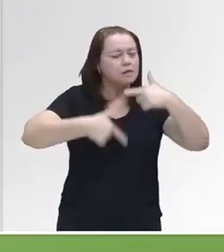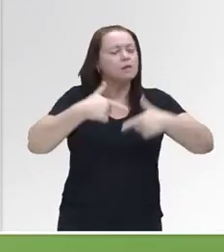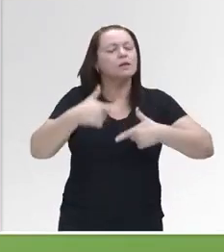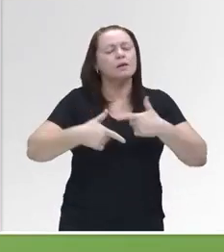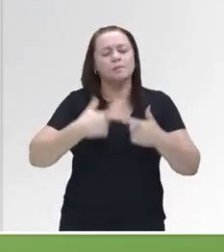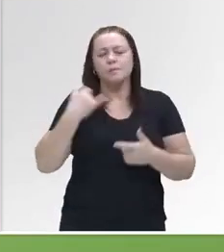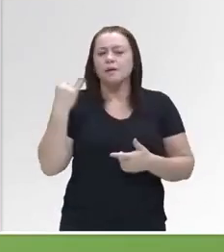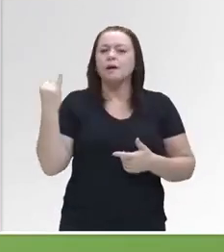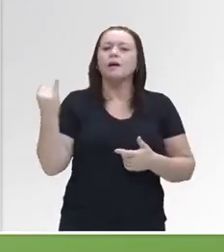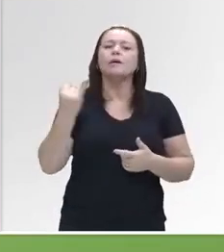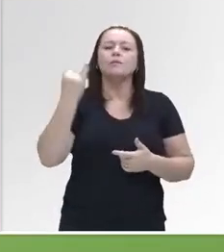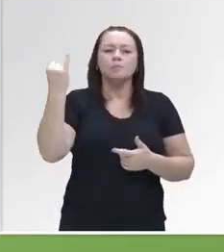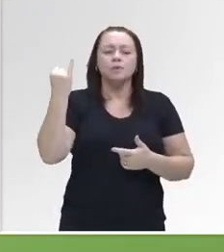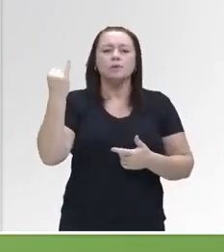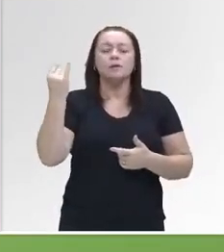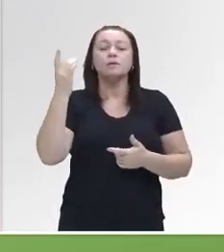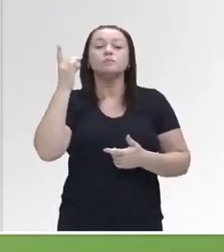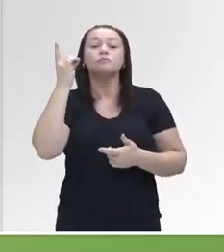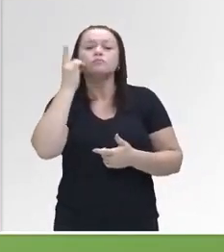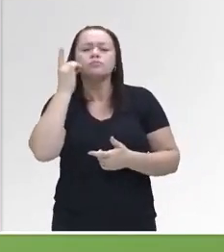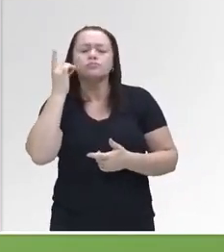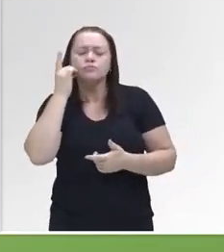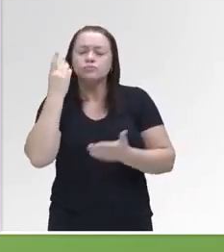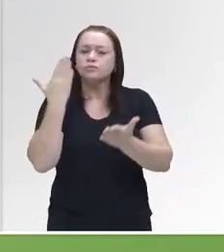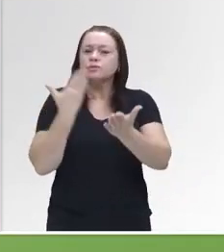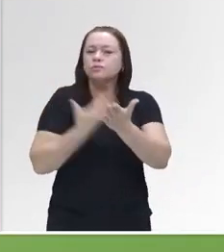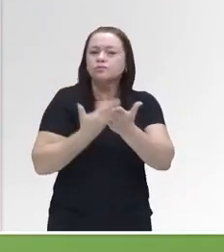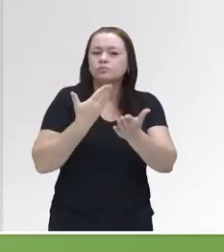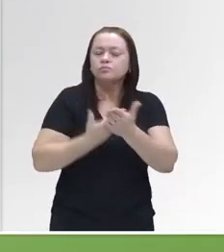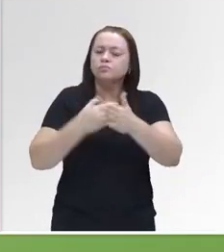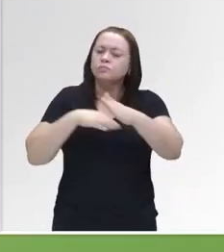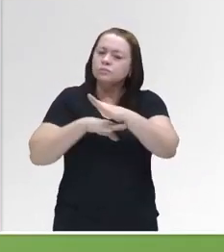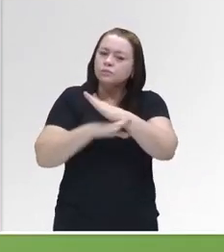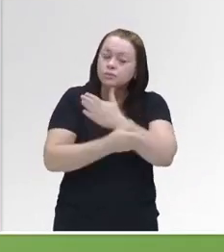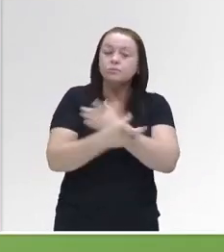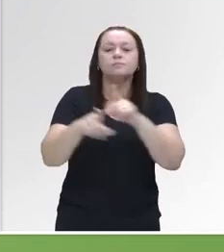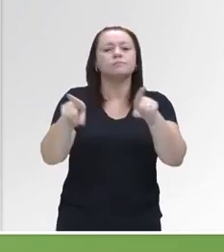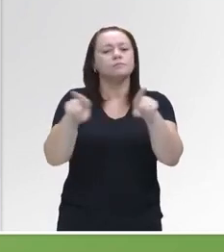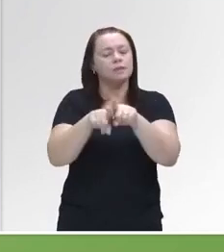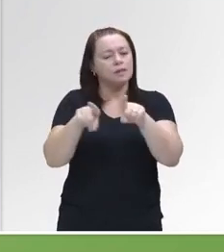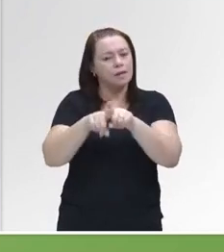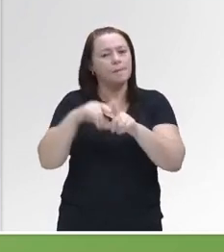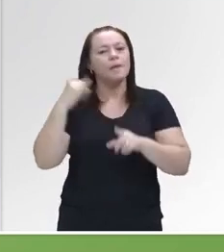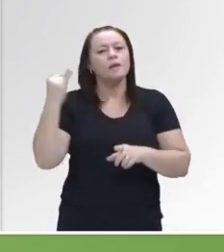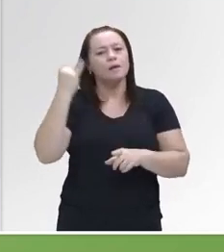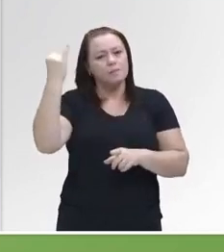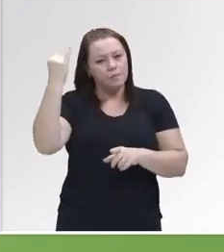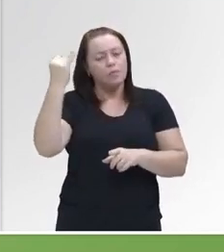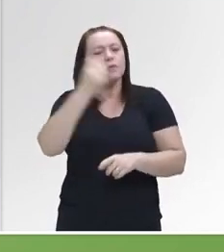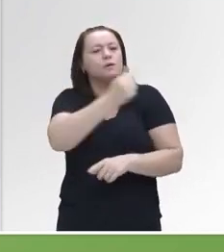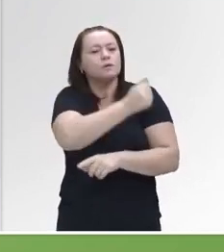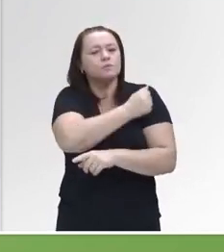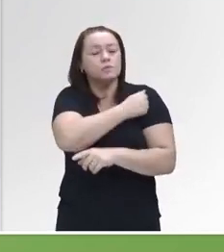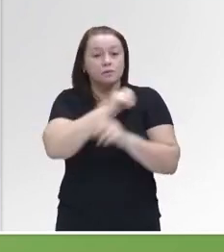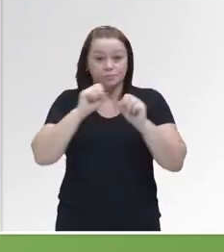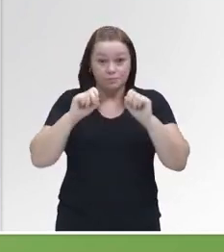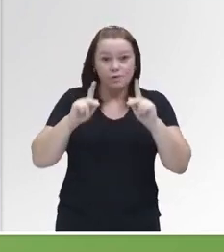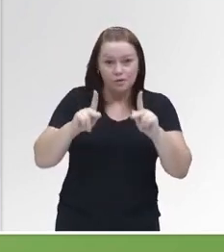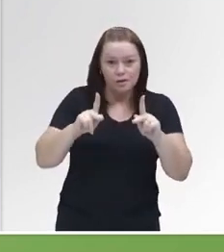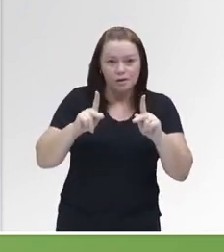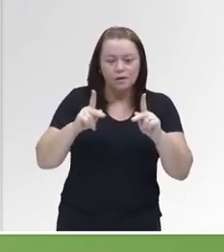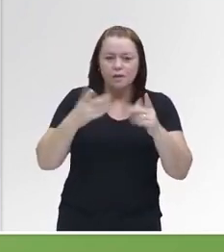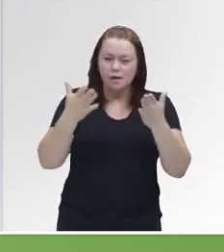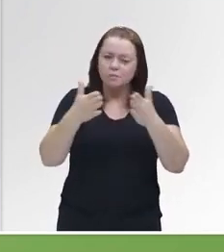importante. Essa rotina de estudo, para eles também se torna muito importante. Tá bom, pais? Contamos